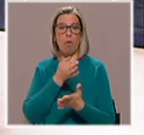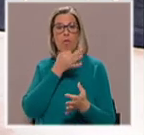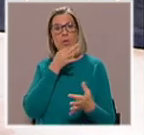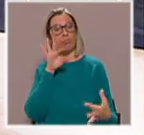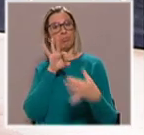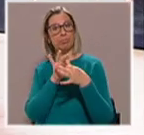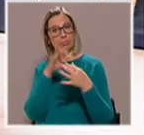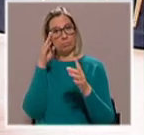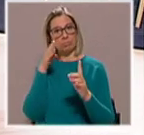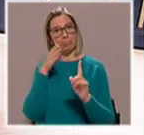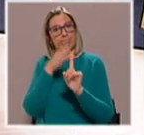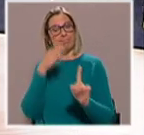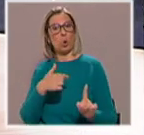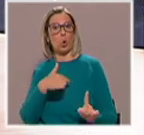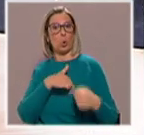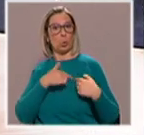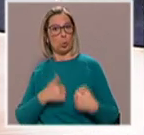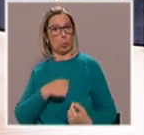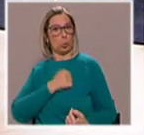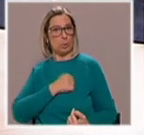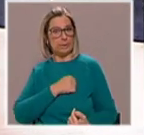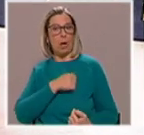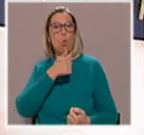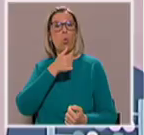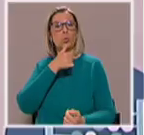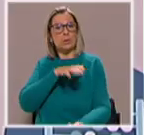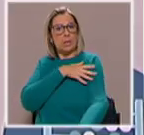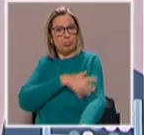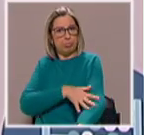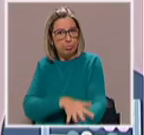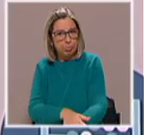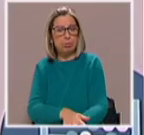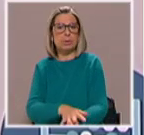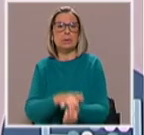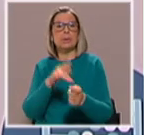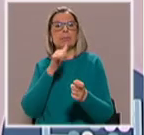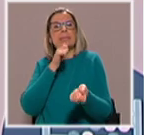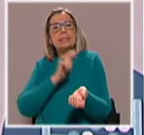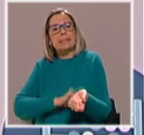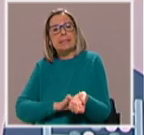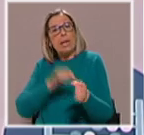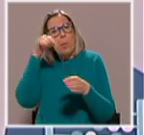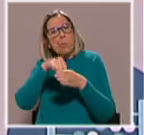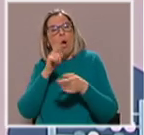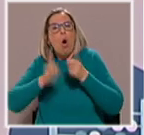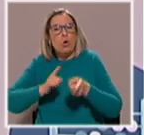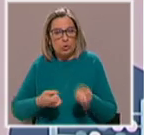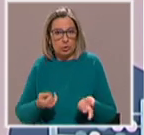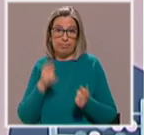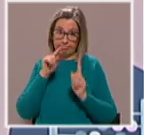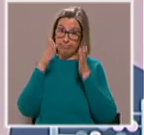coração, dos vasos sanguíneos, dos tipos de vasos sanguíneos, do sangue e dos seus constituintes. Portanto, estejam